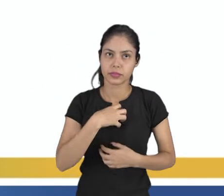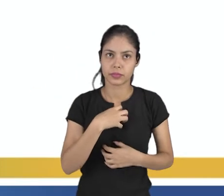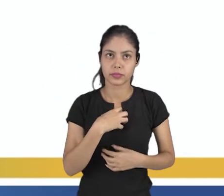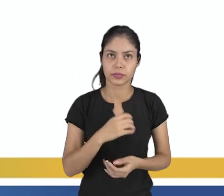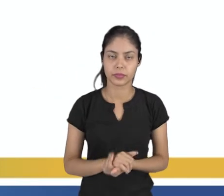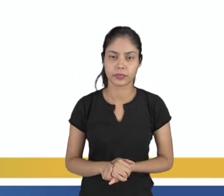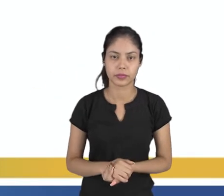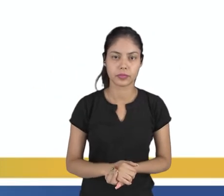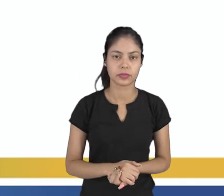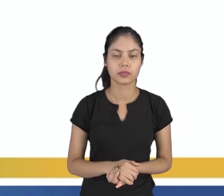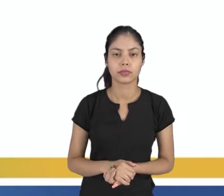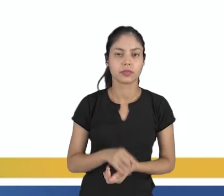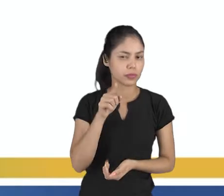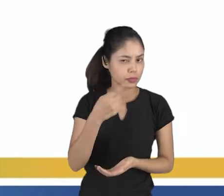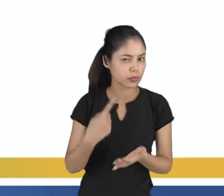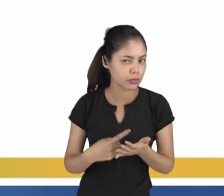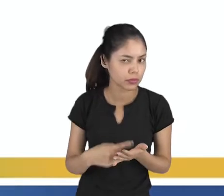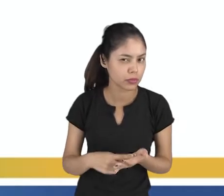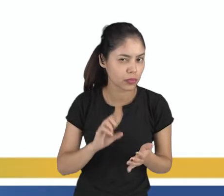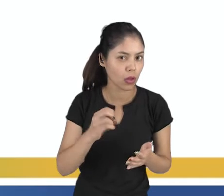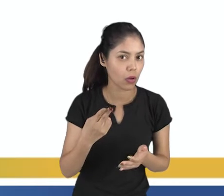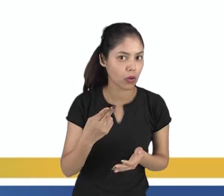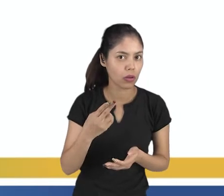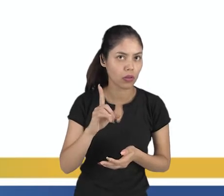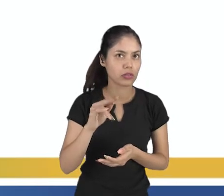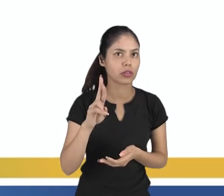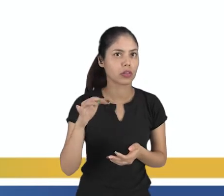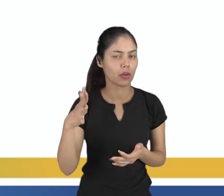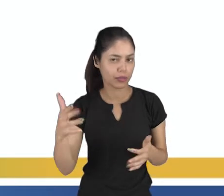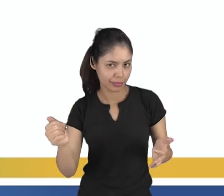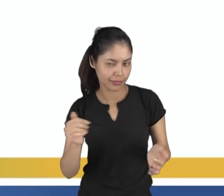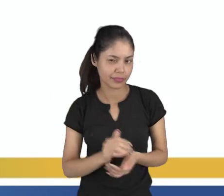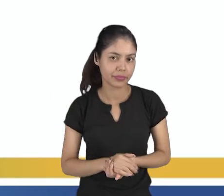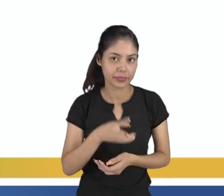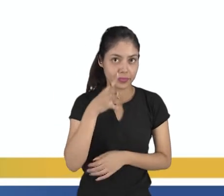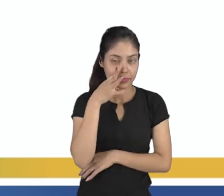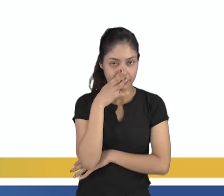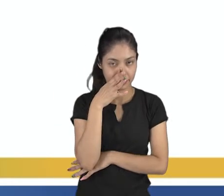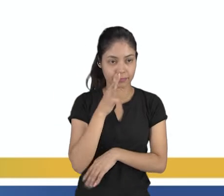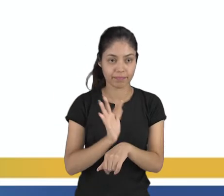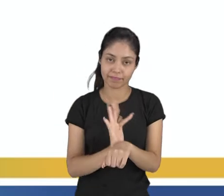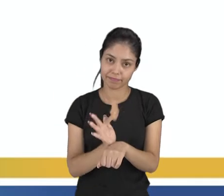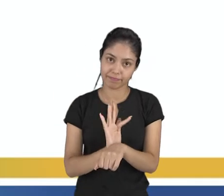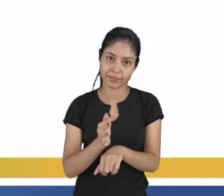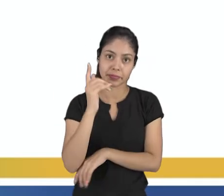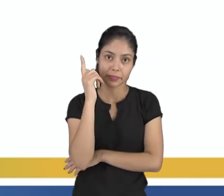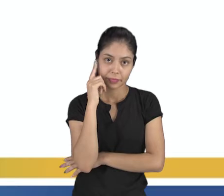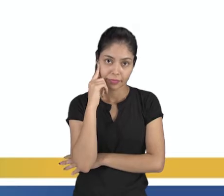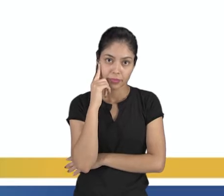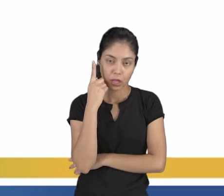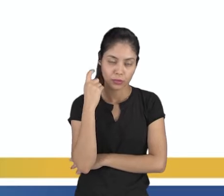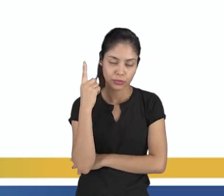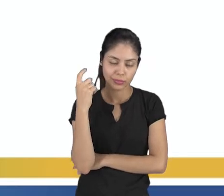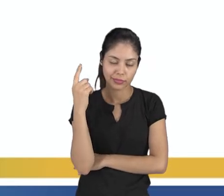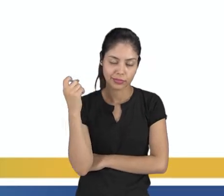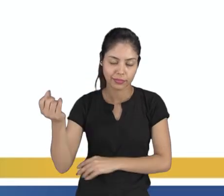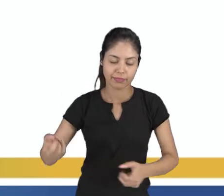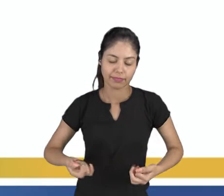sentimentos. Você discorda disso? Eu não consigo discordar, porque quando eu assisto um filme, a trilha sonora